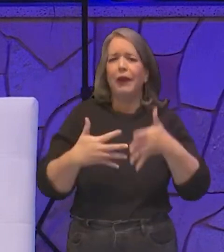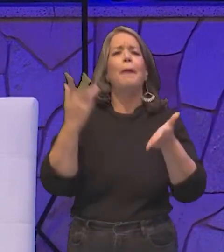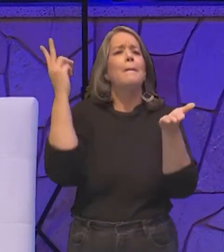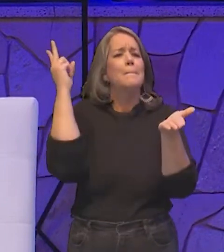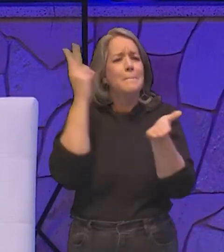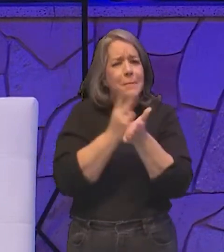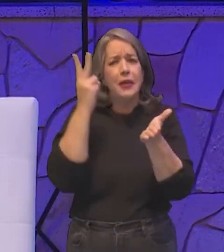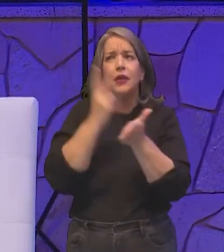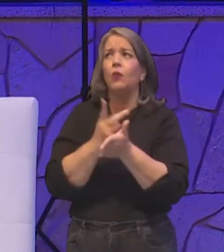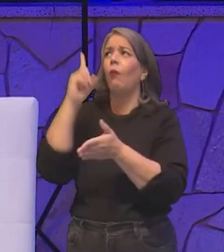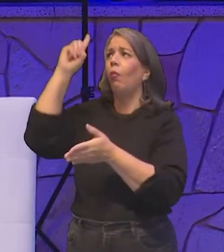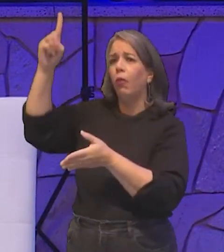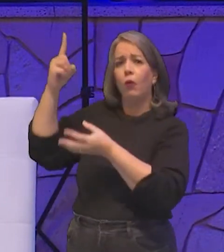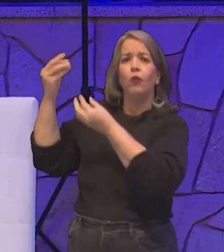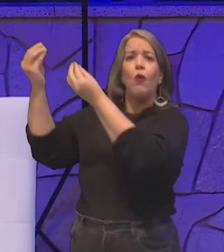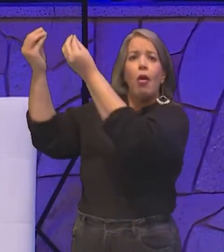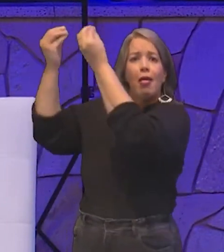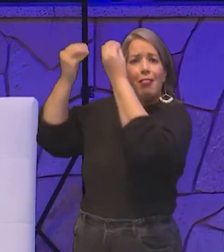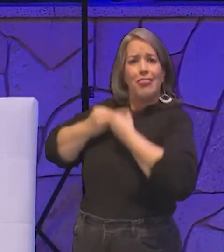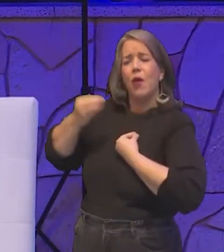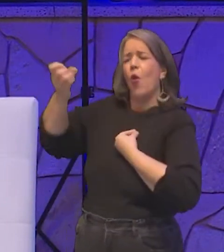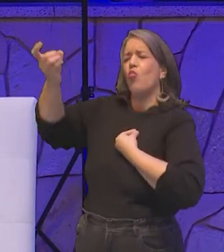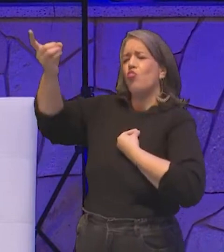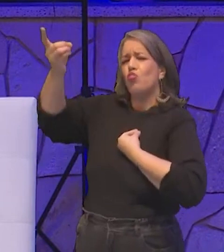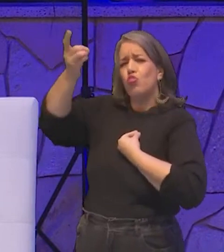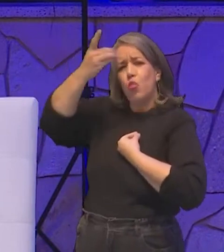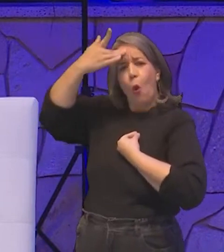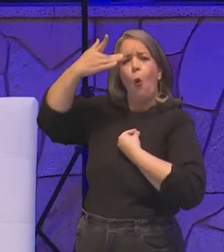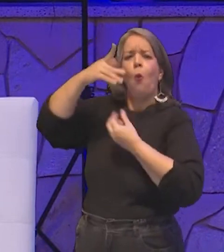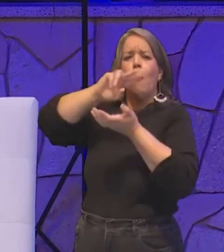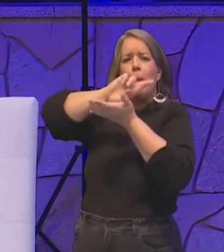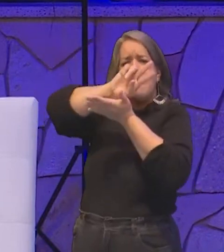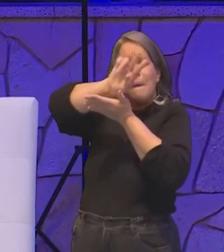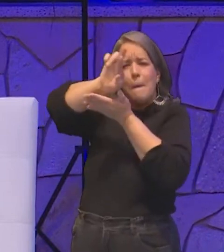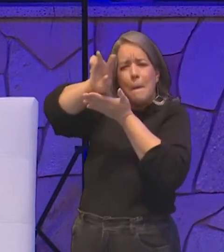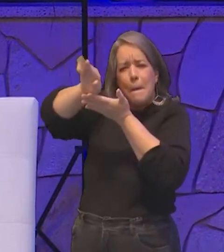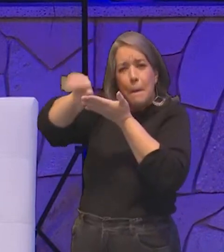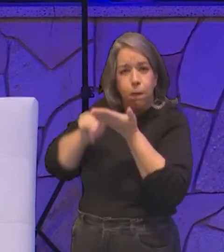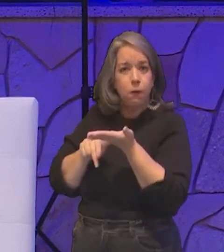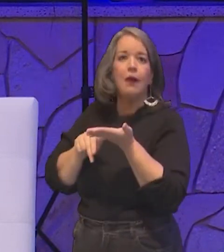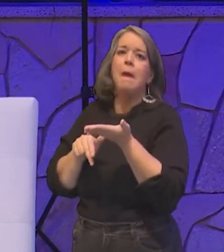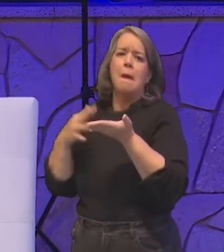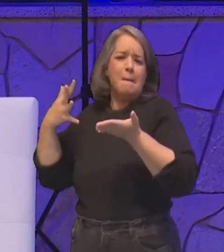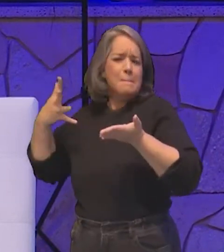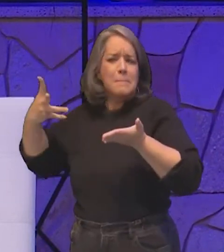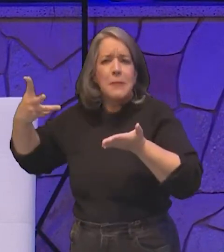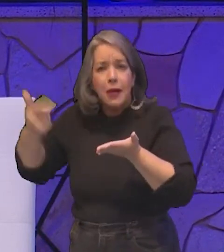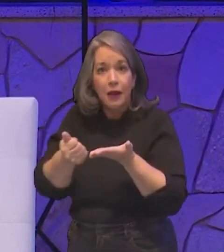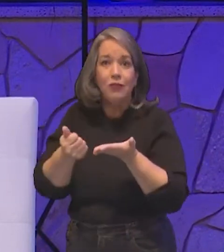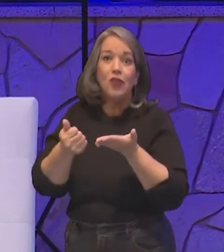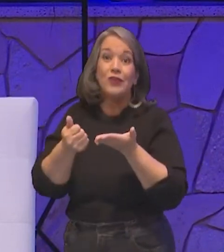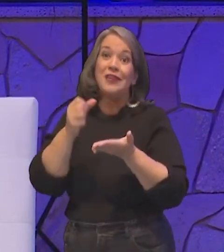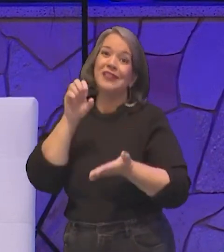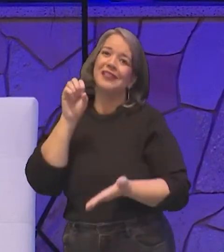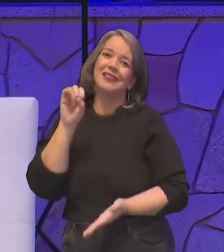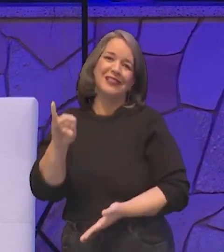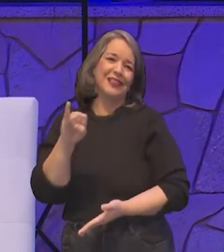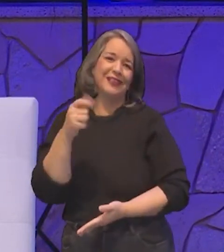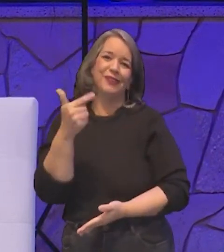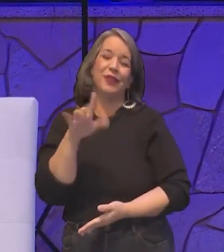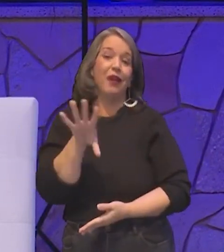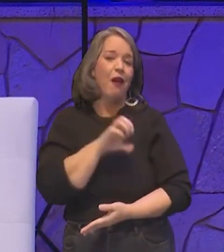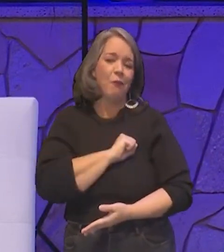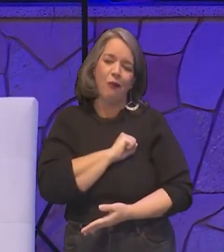nada. E Paulo está escrevendo aqui para uma igreja que provavelmente enfrentava uma dificuldade justamente